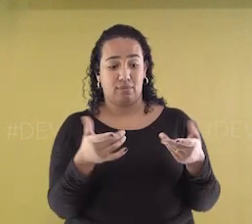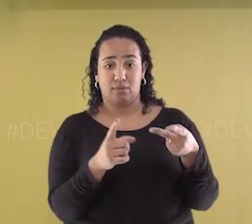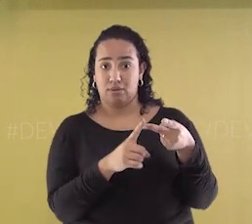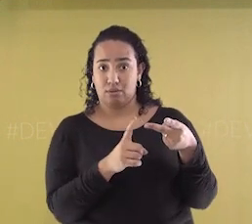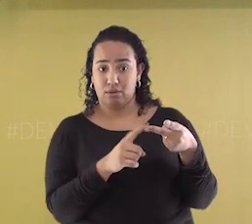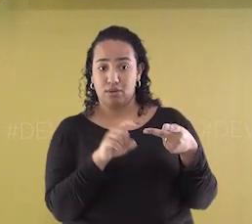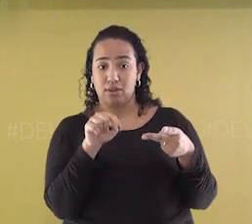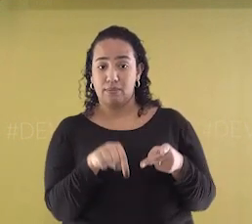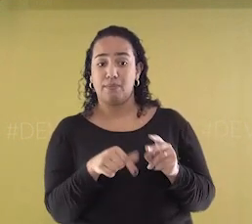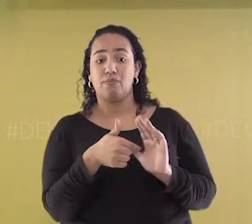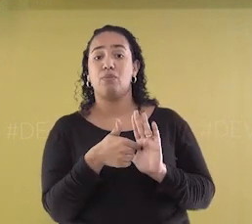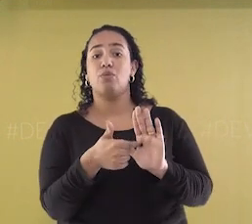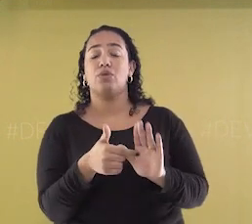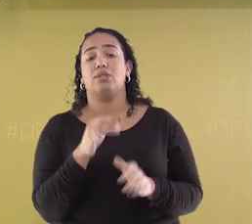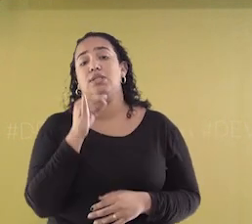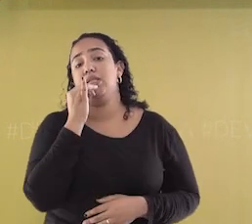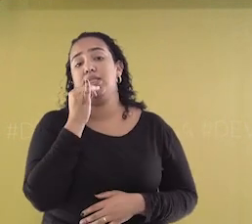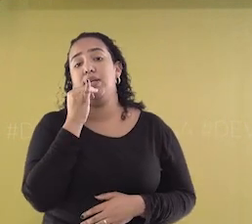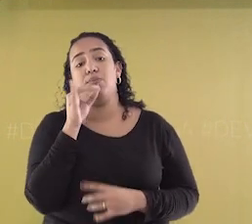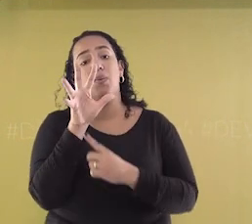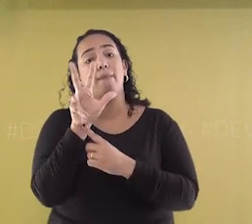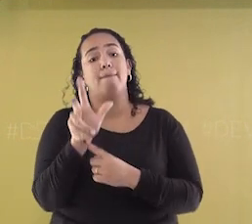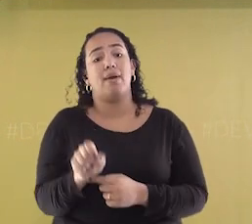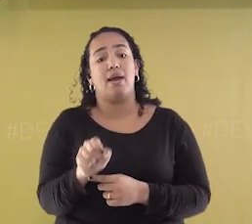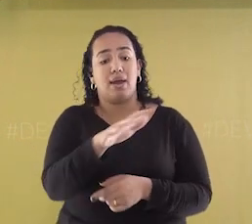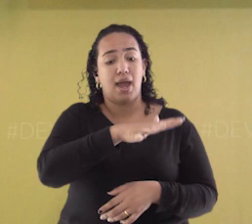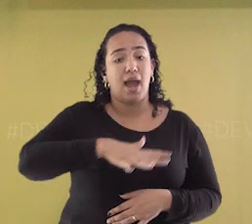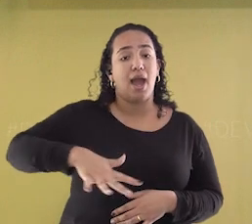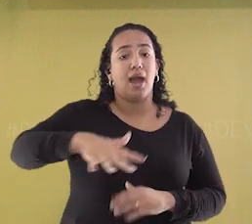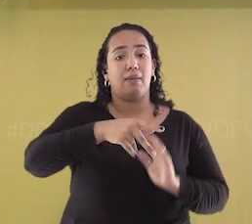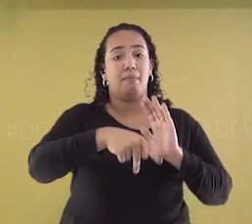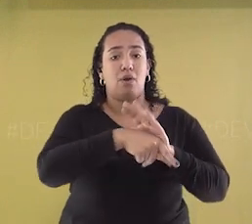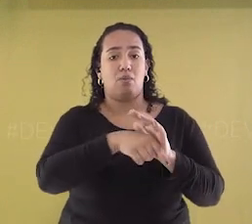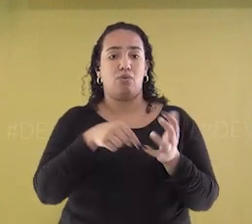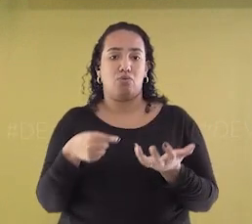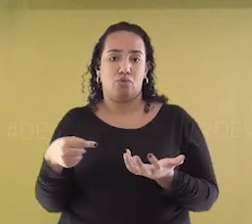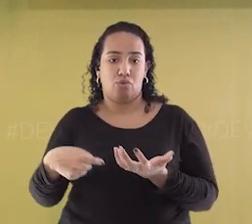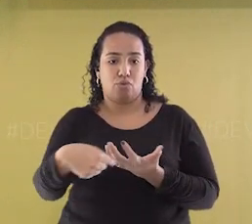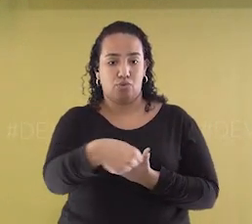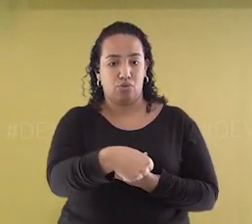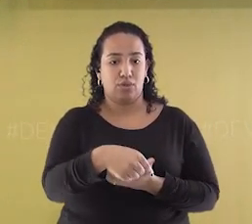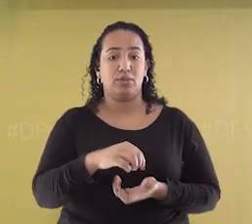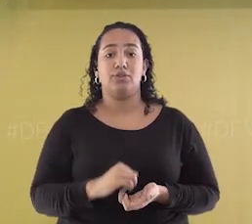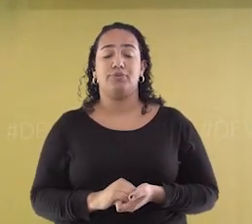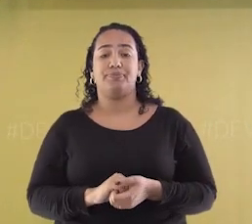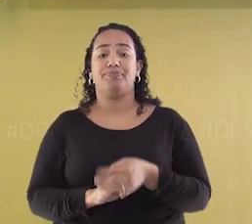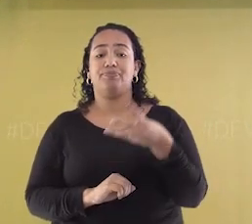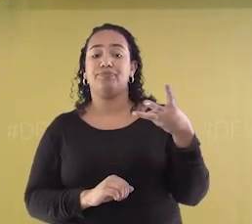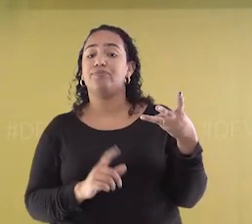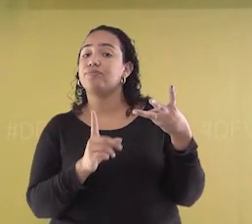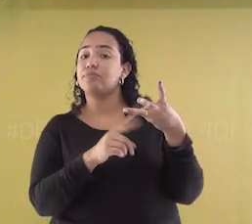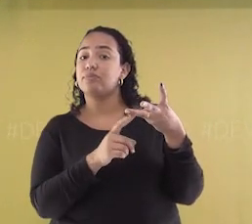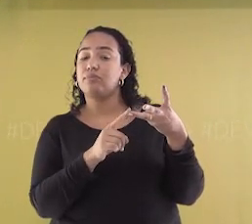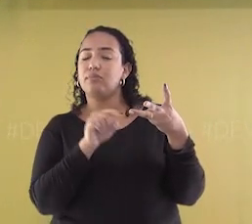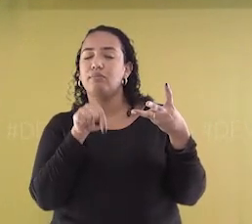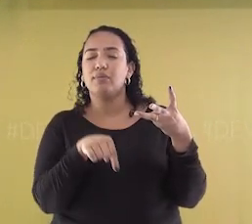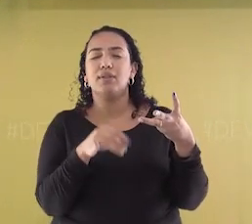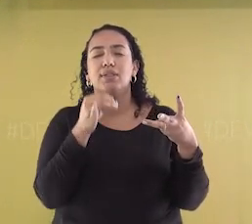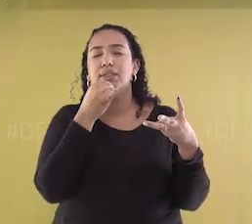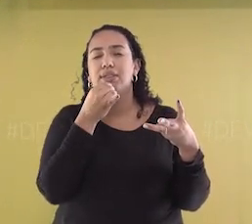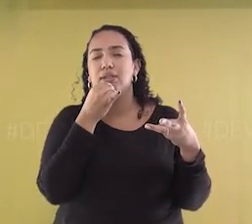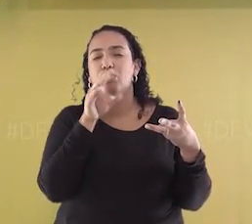cônica é melhor para demonstrar mapas que mostram as áreas do continente. E as cilíndricas são